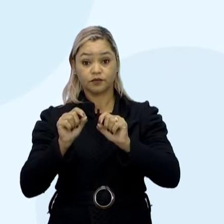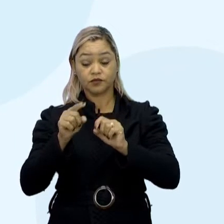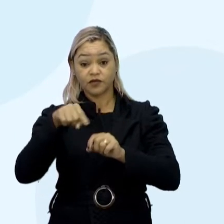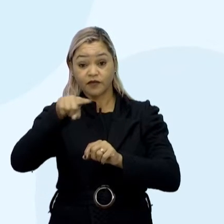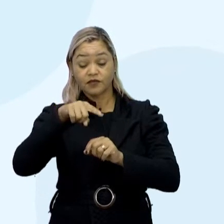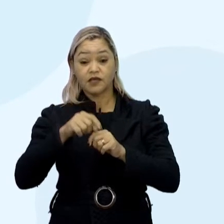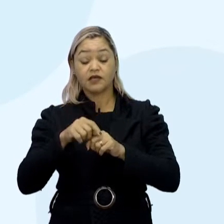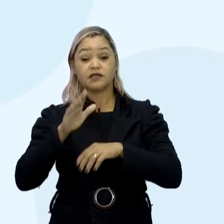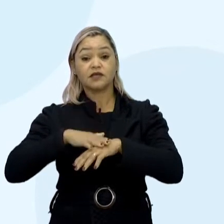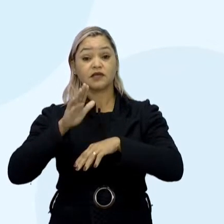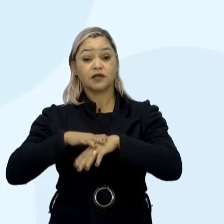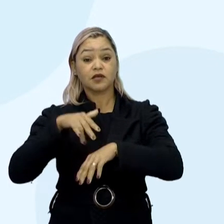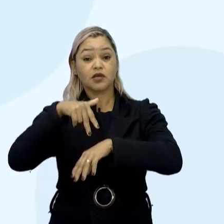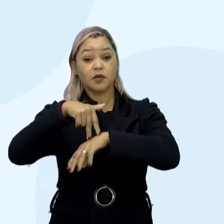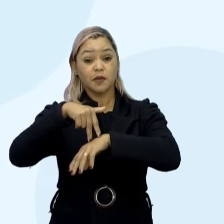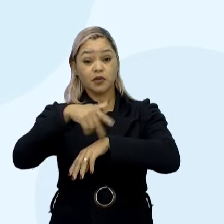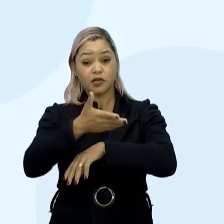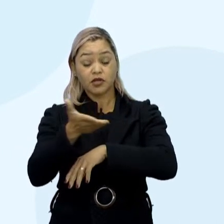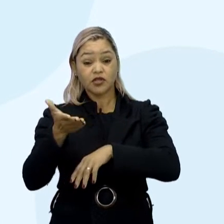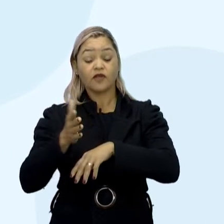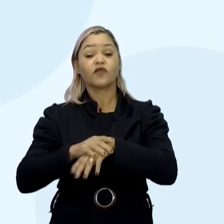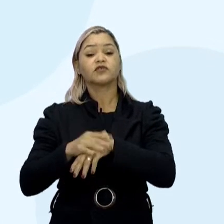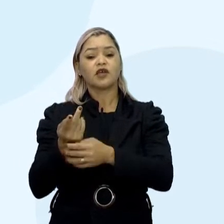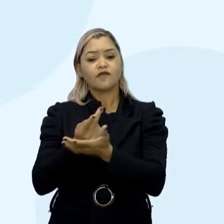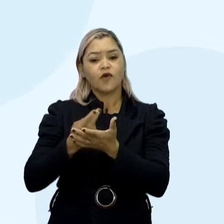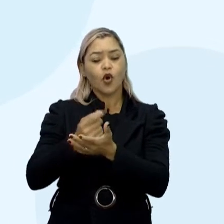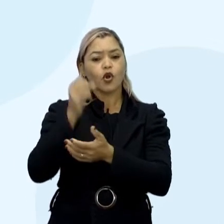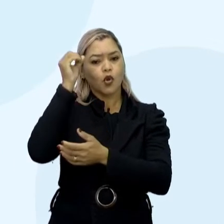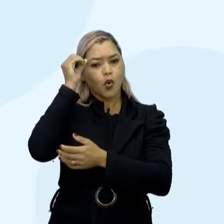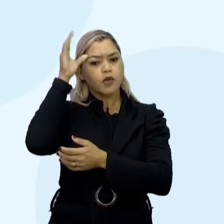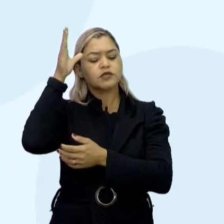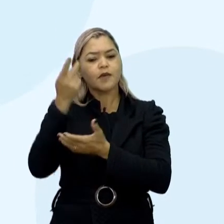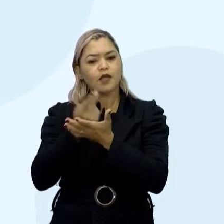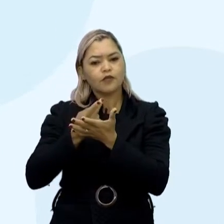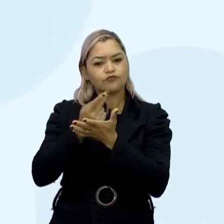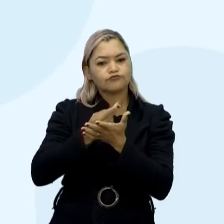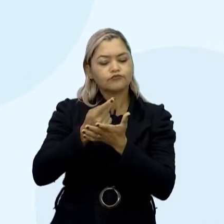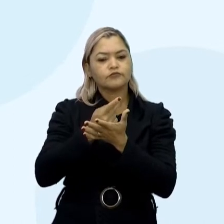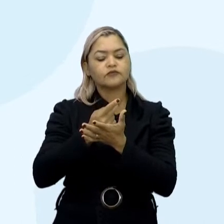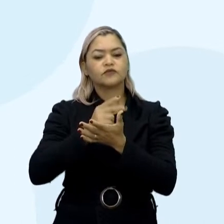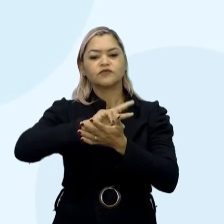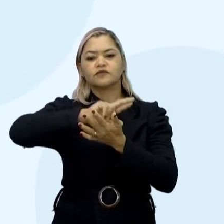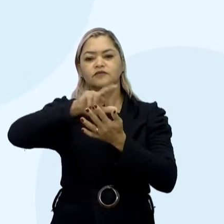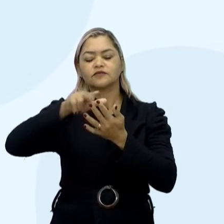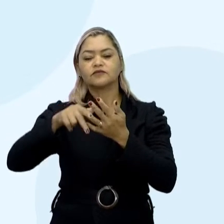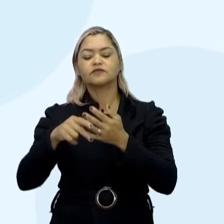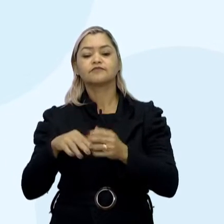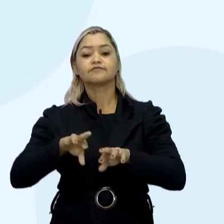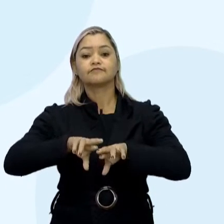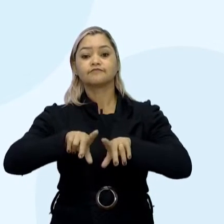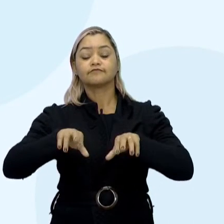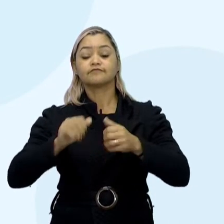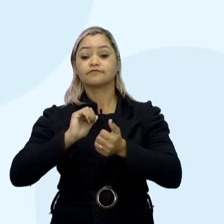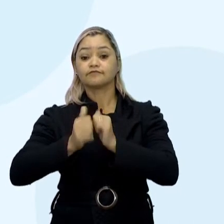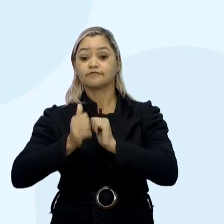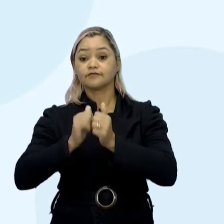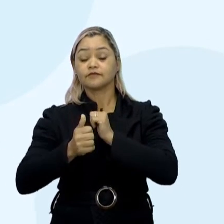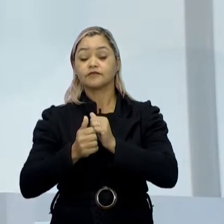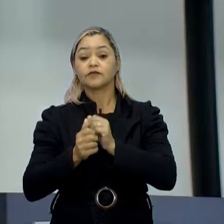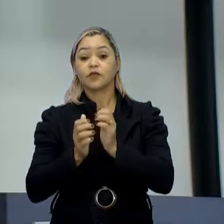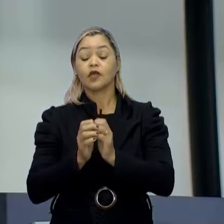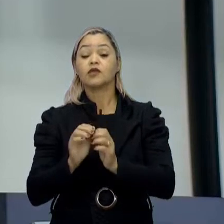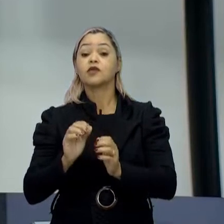eram protagonistas, vocês foram atrás do conhecimento sobre essas modalidades e em